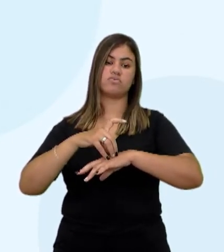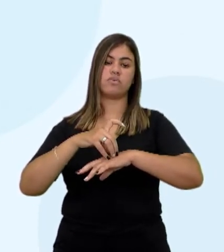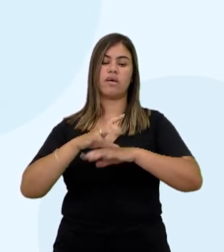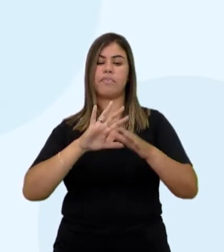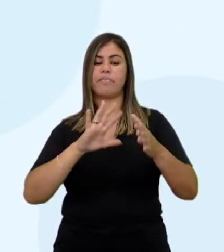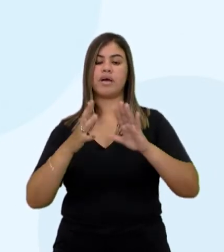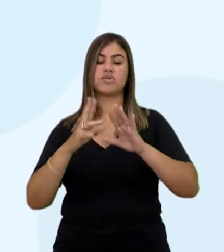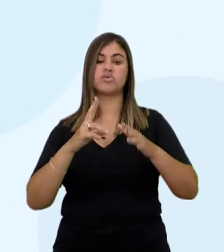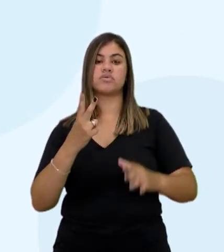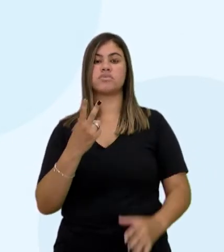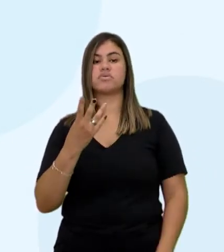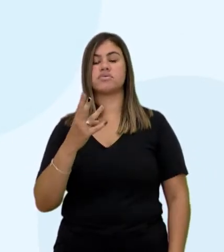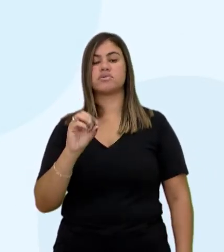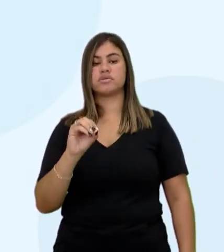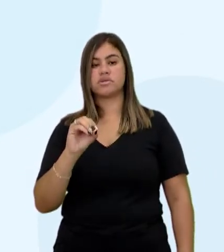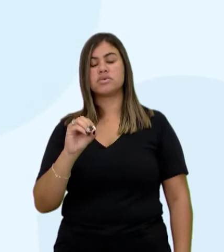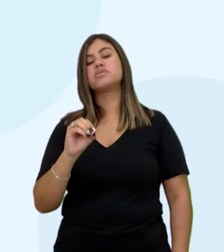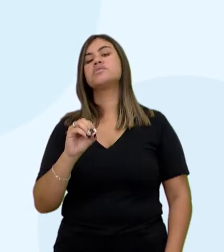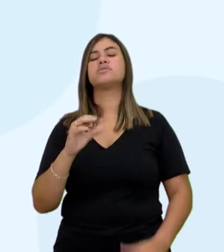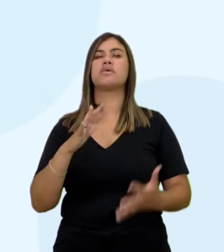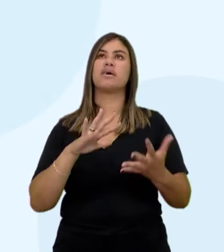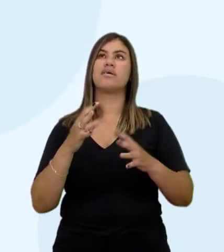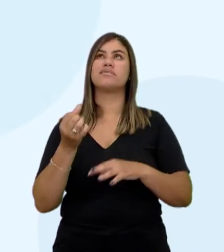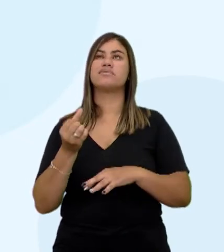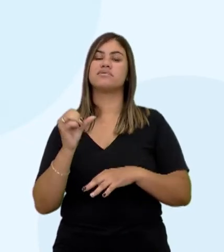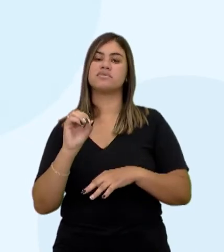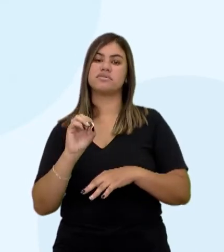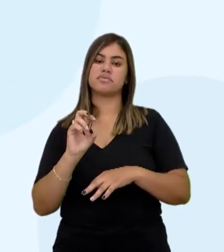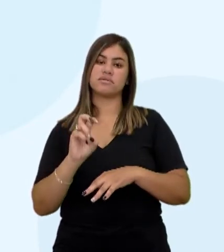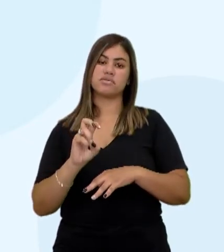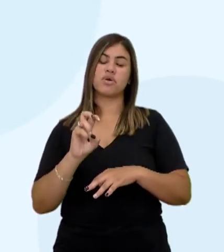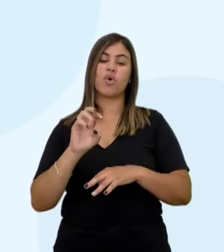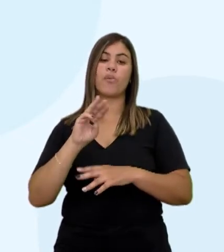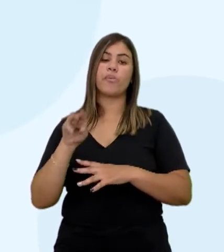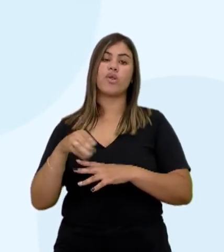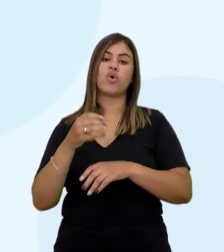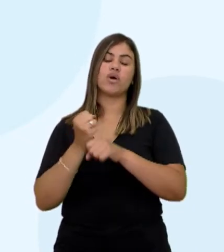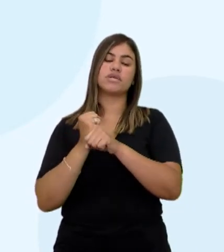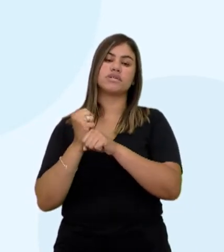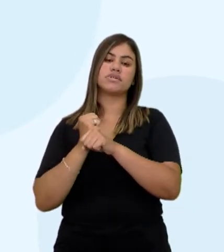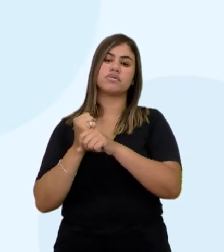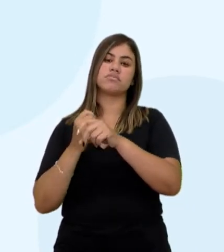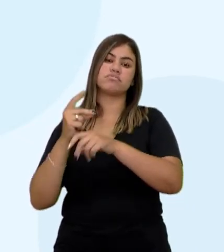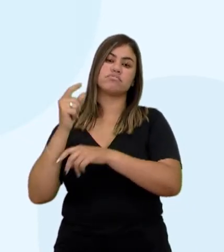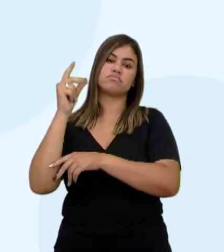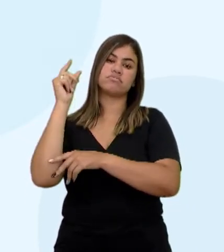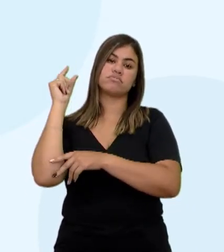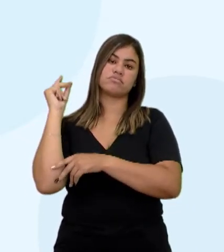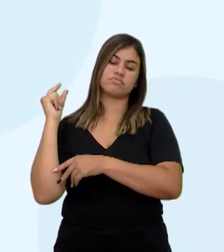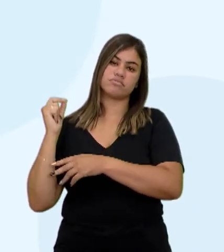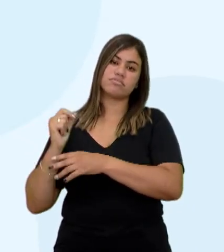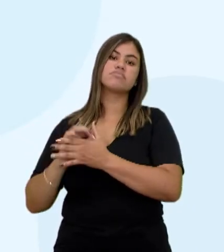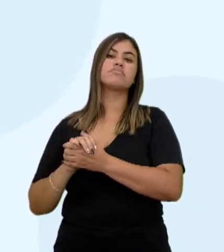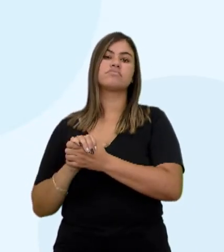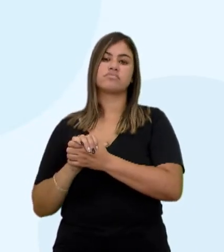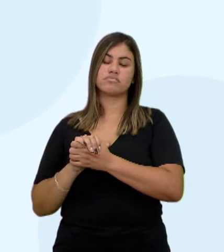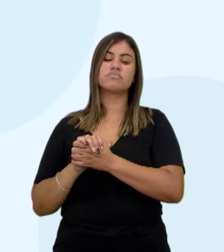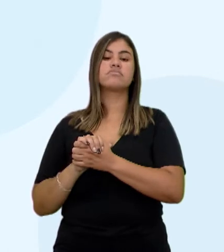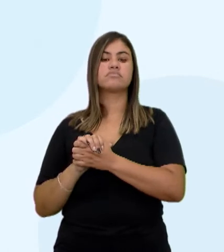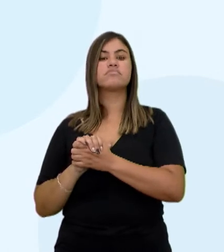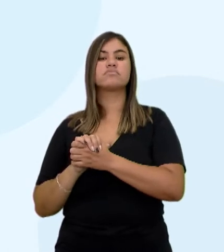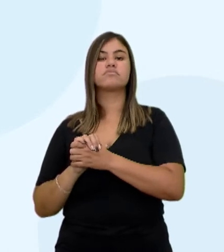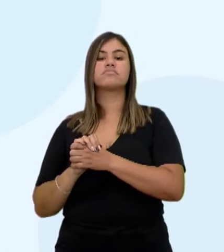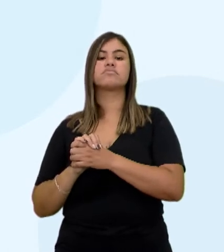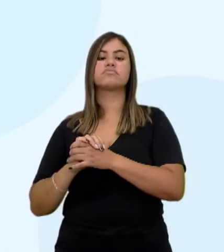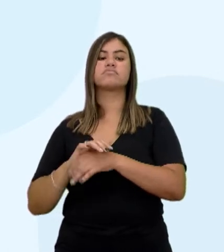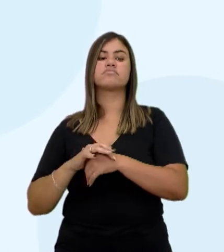a 65 milhões de anos atrás, e aí os primeiros humanos, né, há 2 milhões de anos, mais ou menos, aí de 2 a